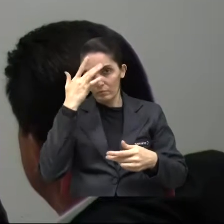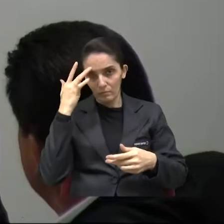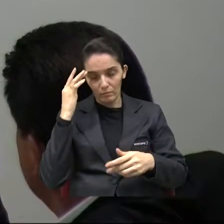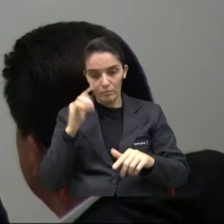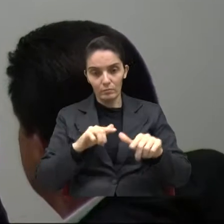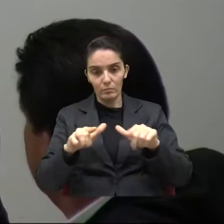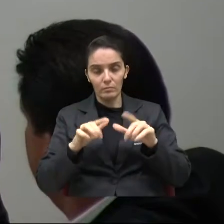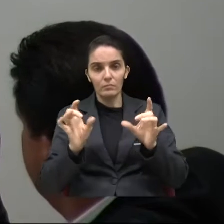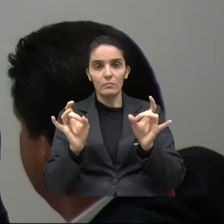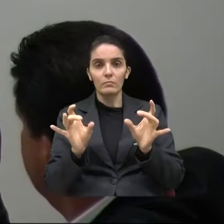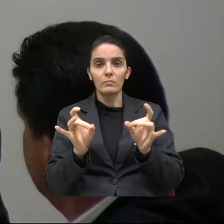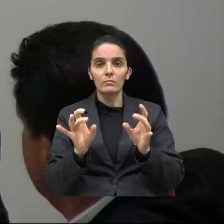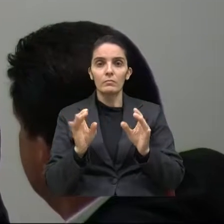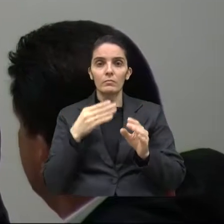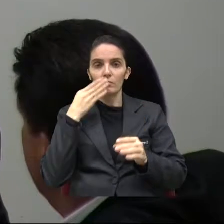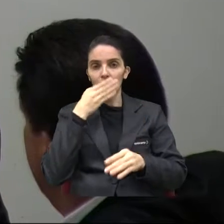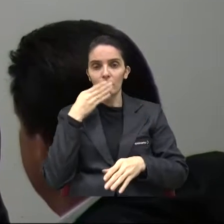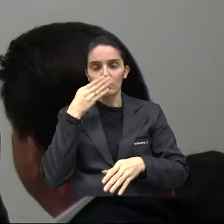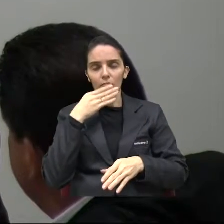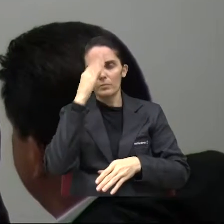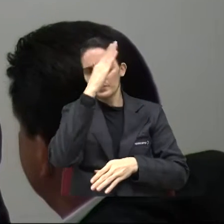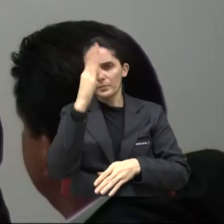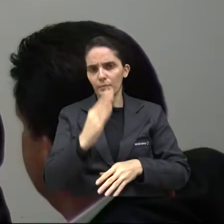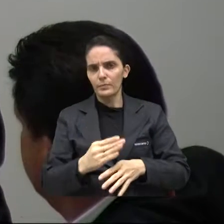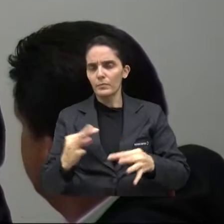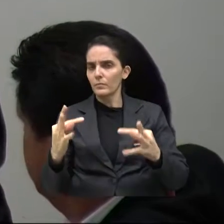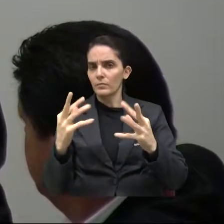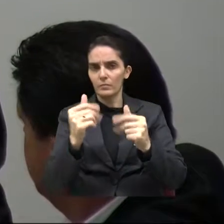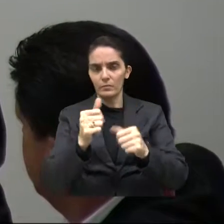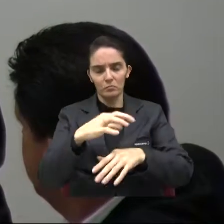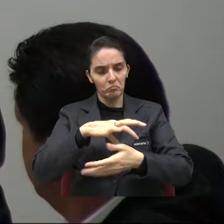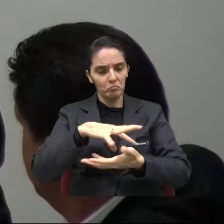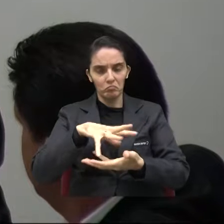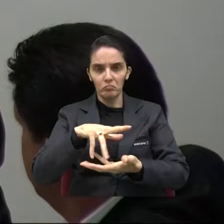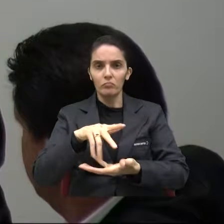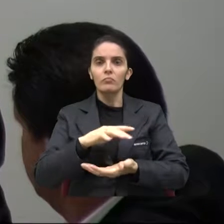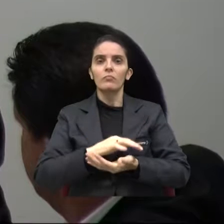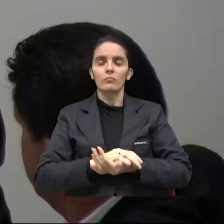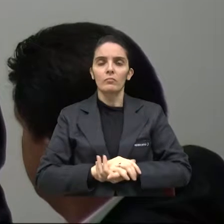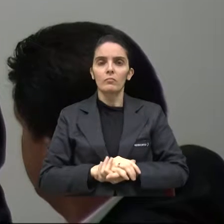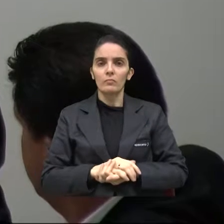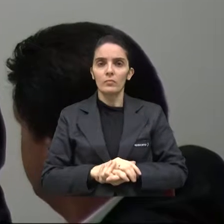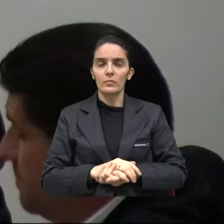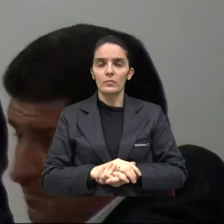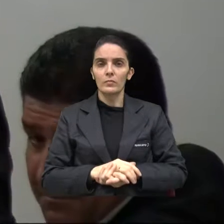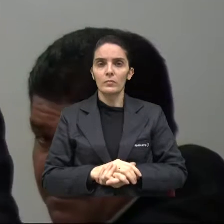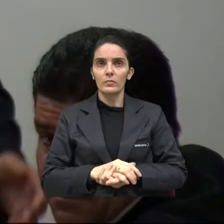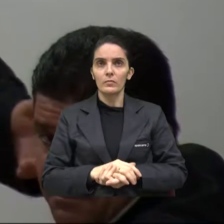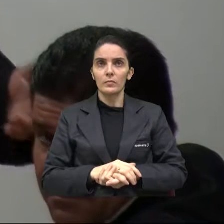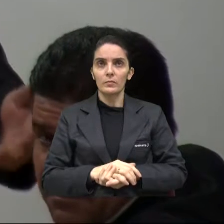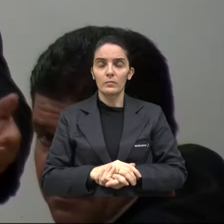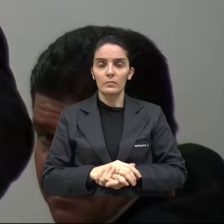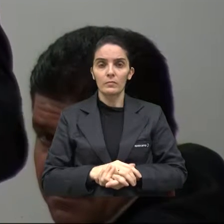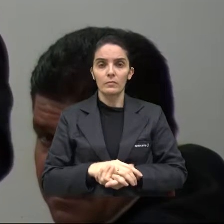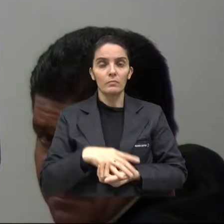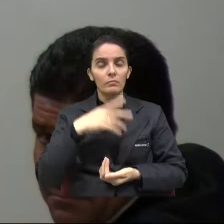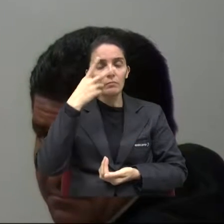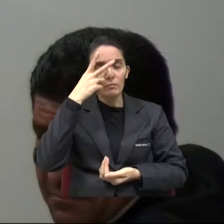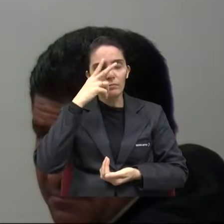vendíamos açúcar para o Brasil inteiro e para o mundo. Nós temos as